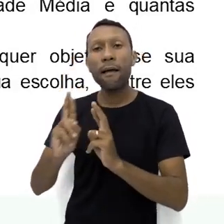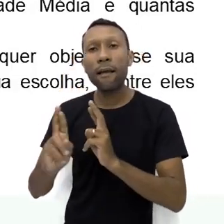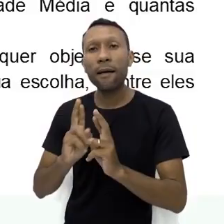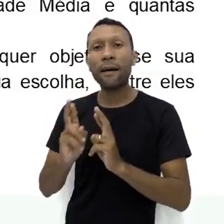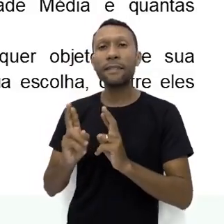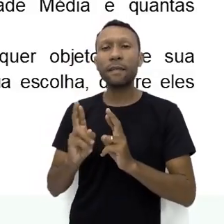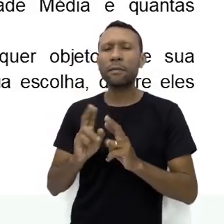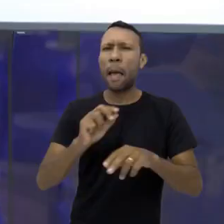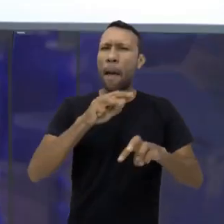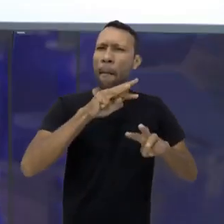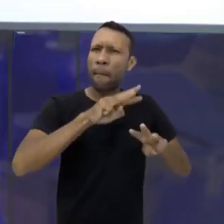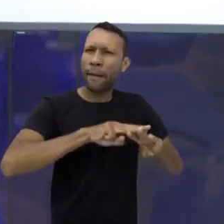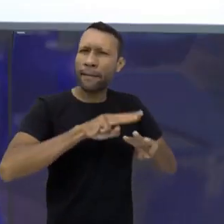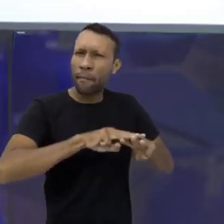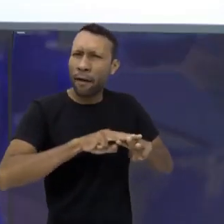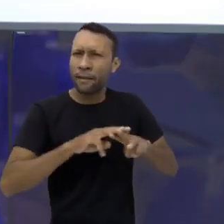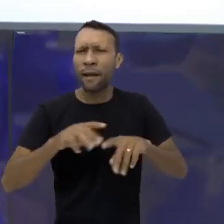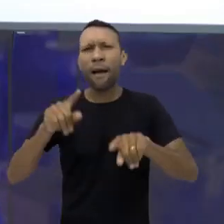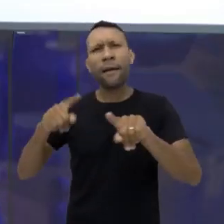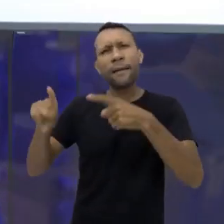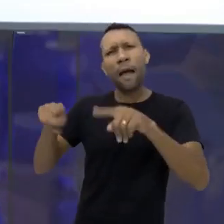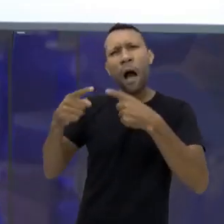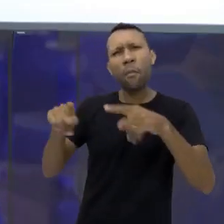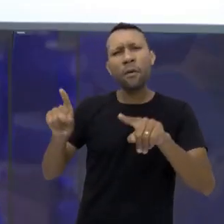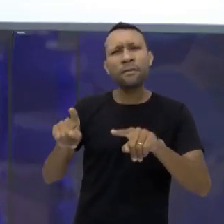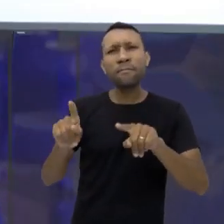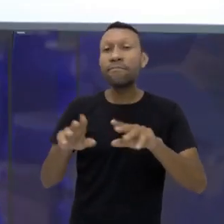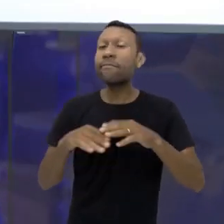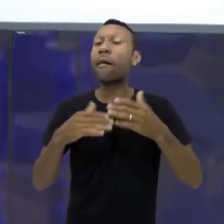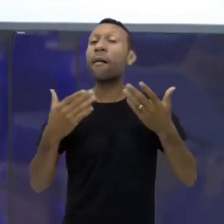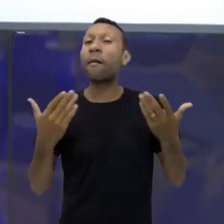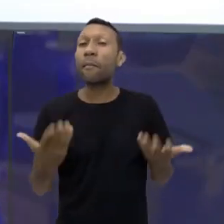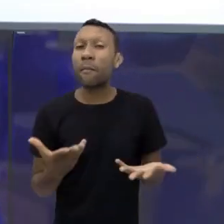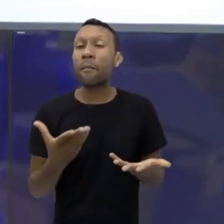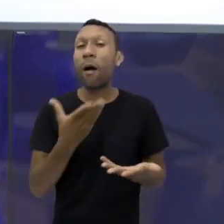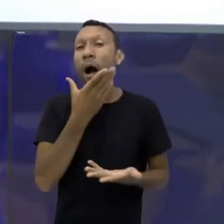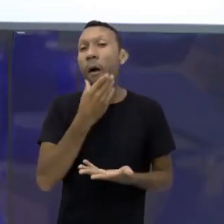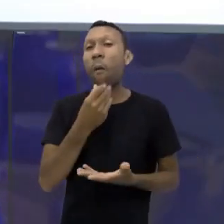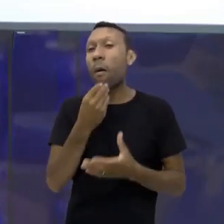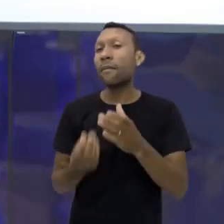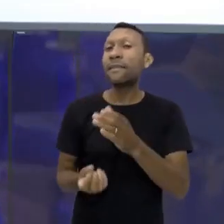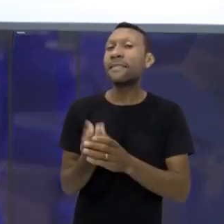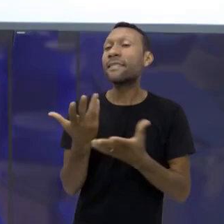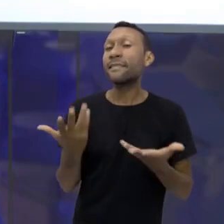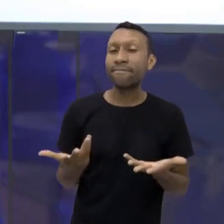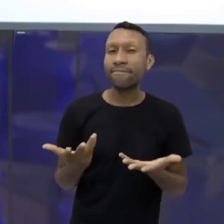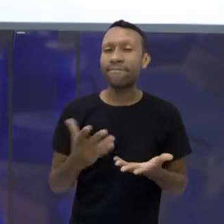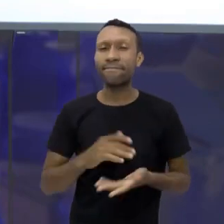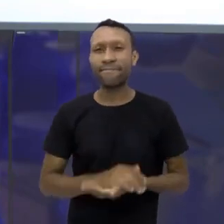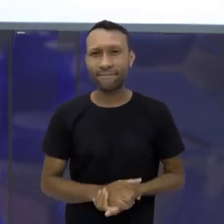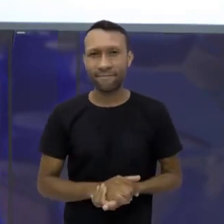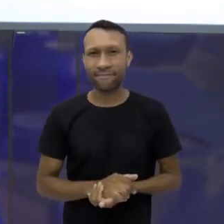a matemática e a música? Então, quem é o grande filósofo que representa, que faz essa representação aí?